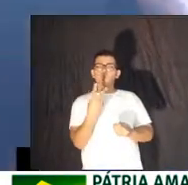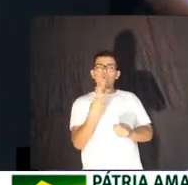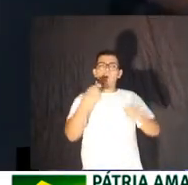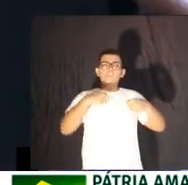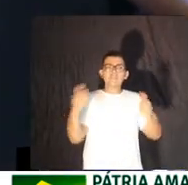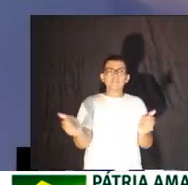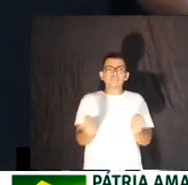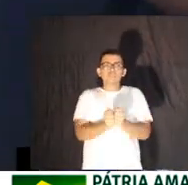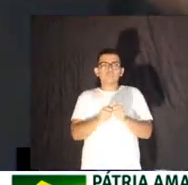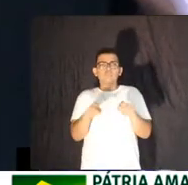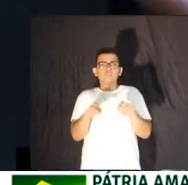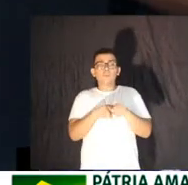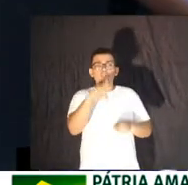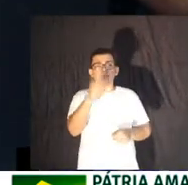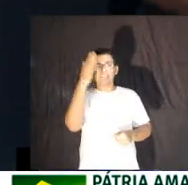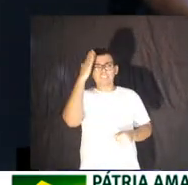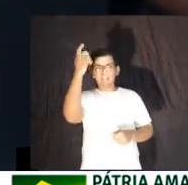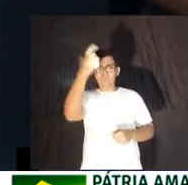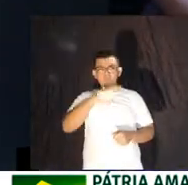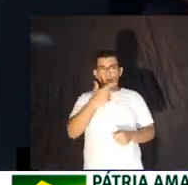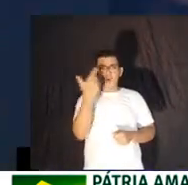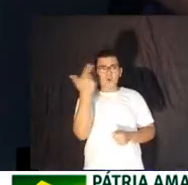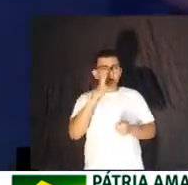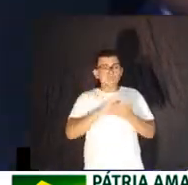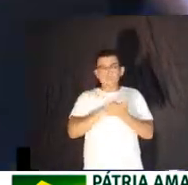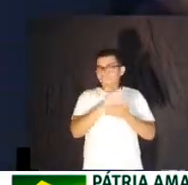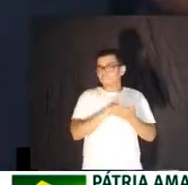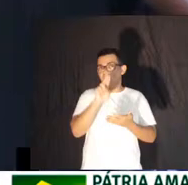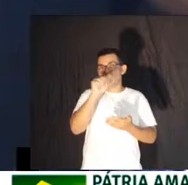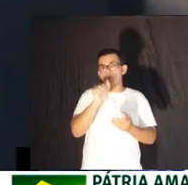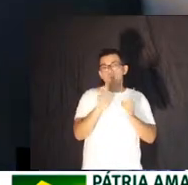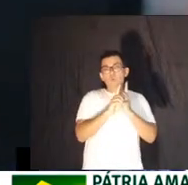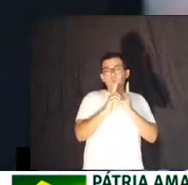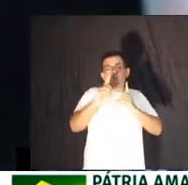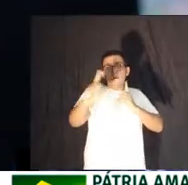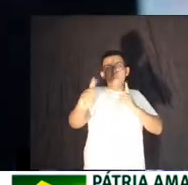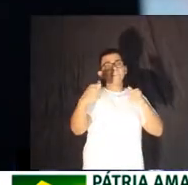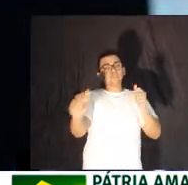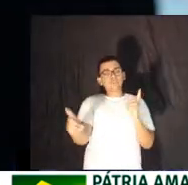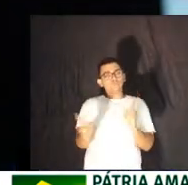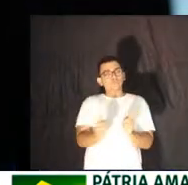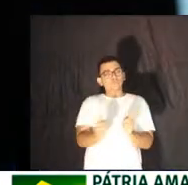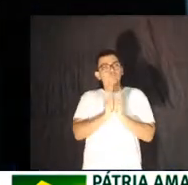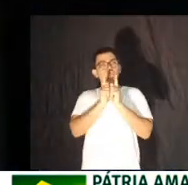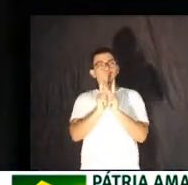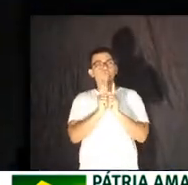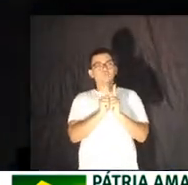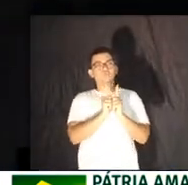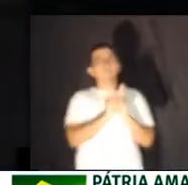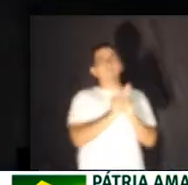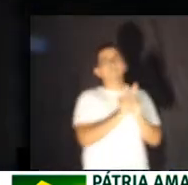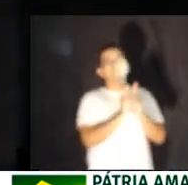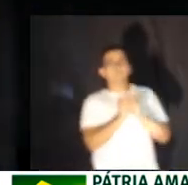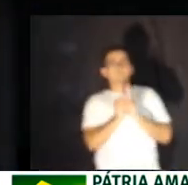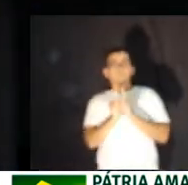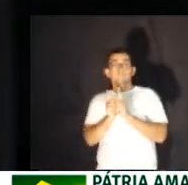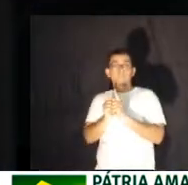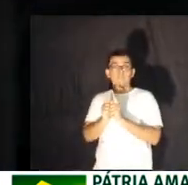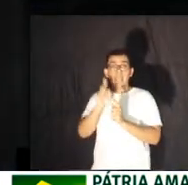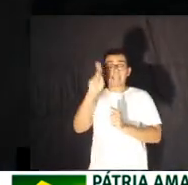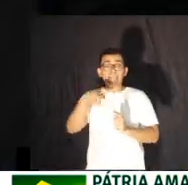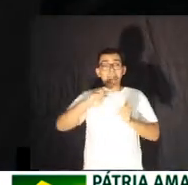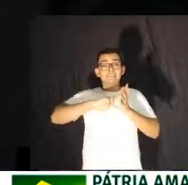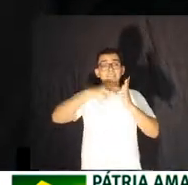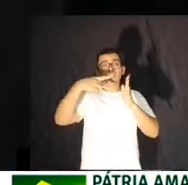Cê sabe que a gente não tem moral pra viver longe um do outro. Como se duas